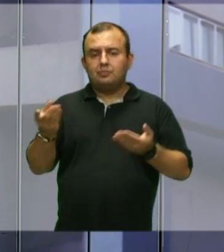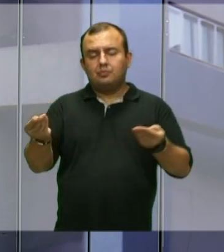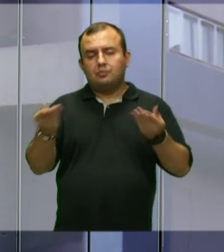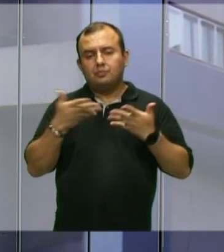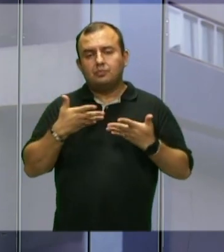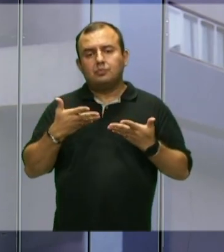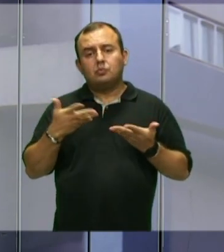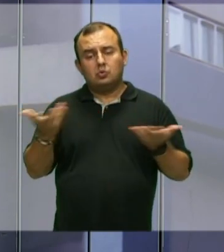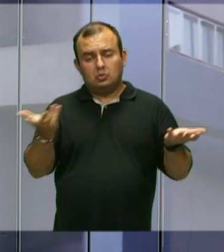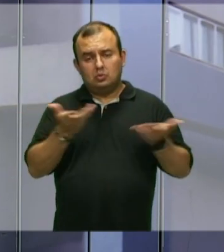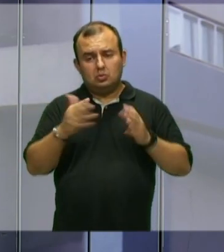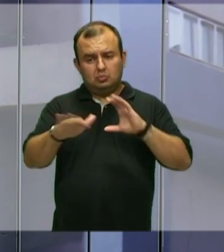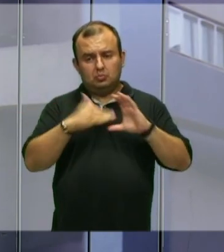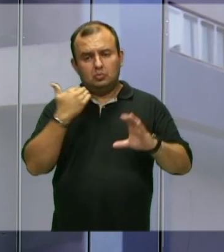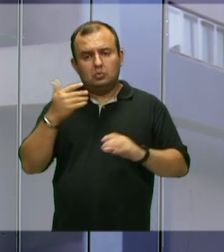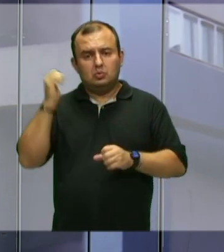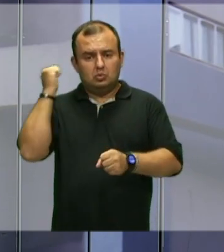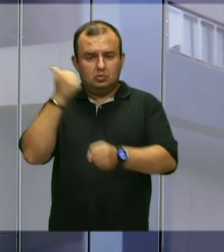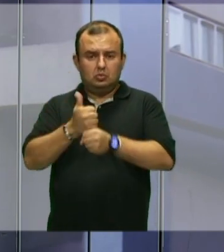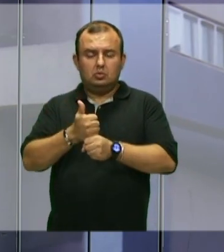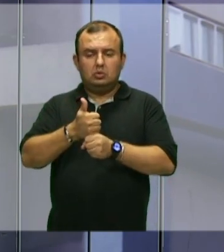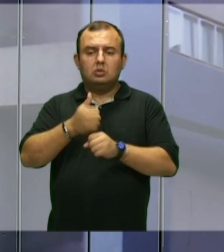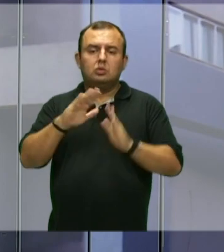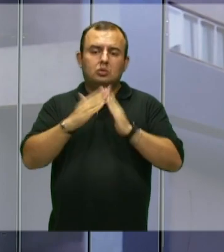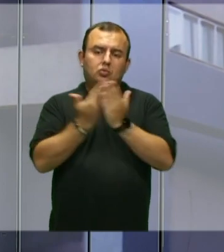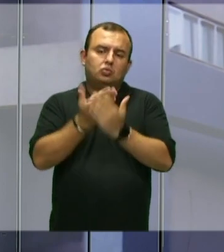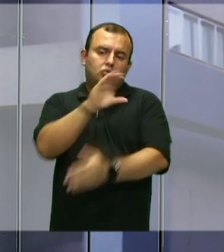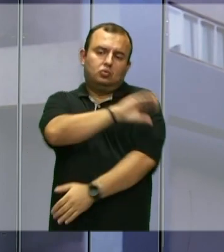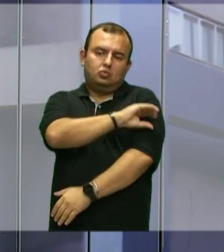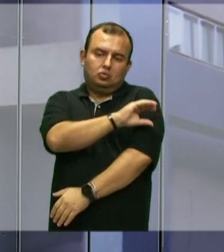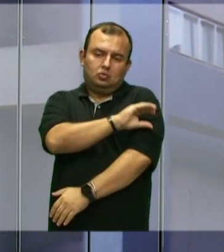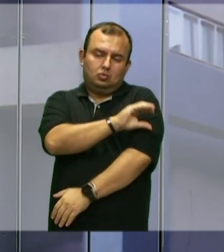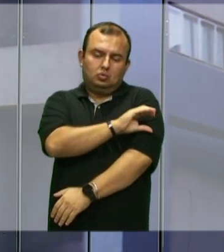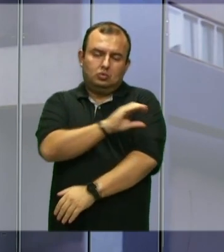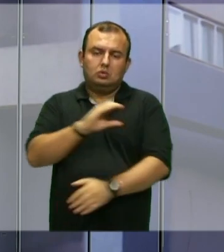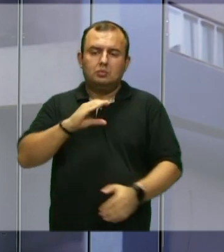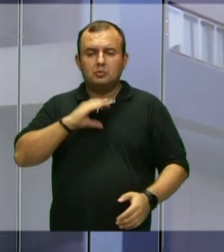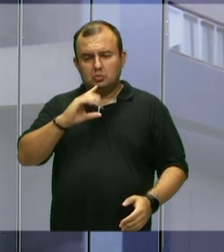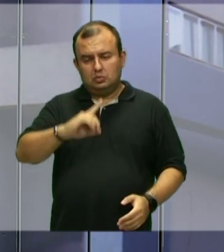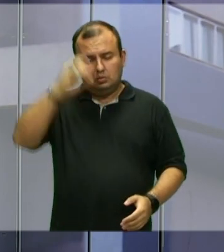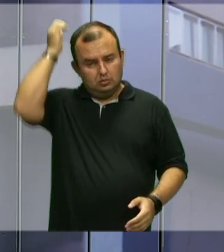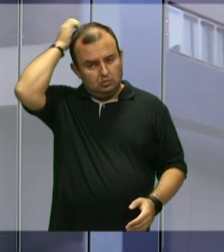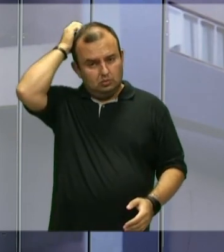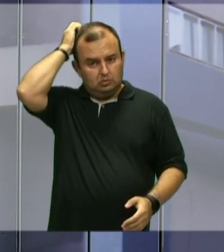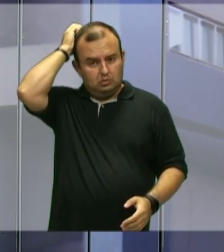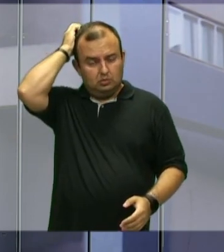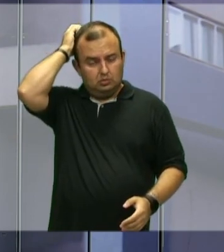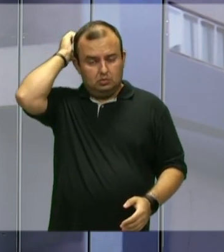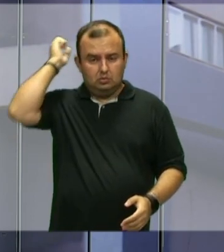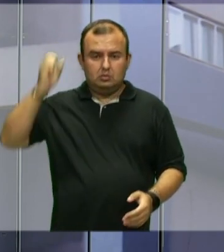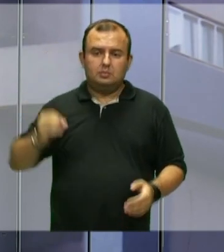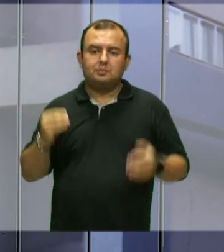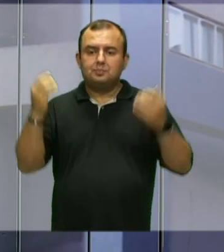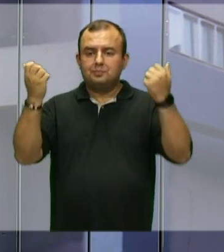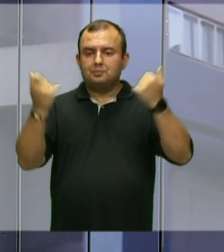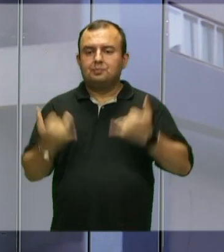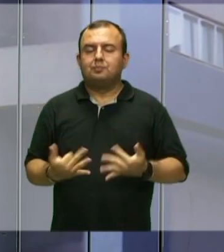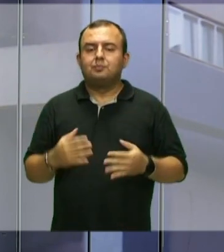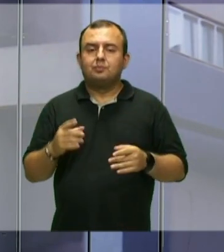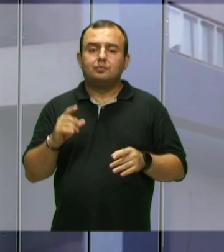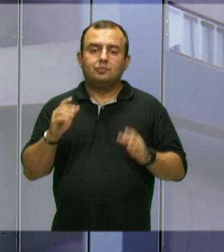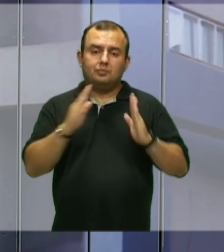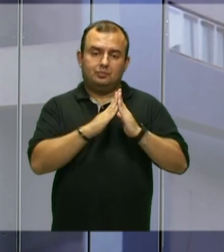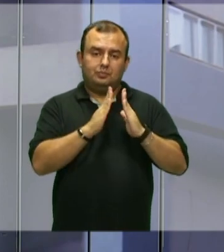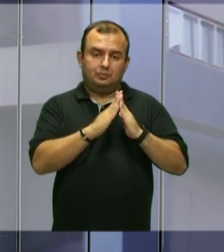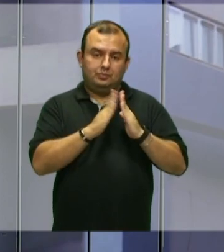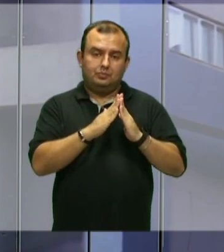recebi recentemente agora de uma diretora de um CI, de uma coordenadora de um CI, em relação a uma